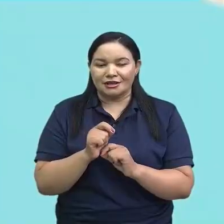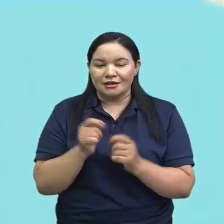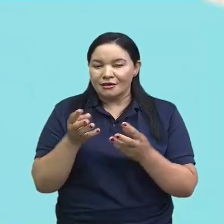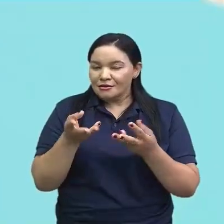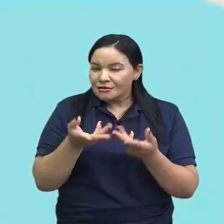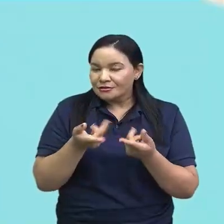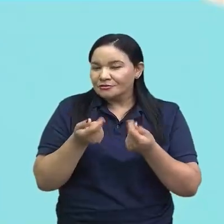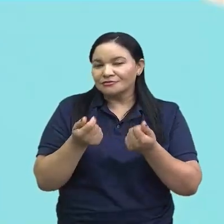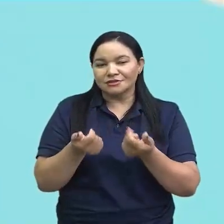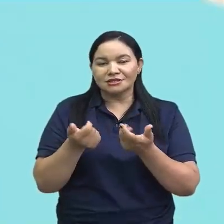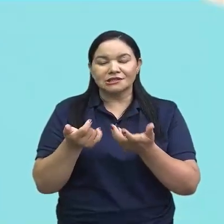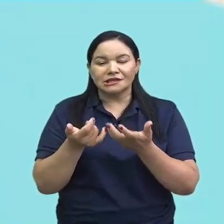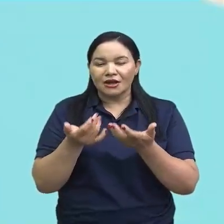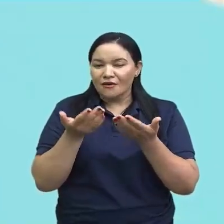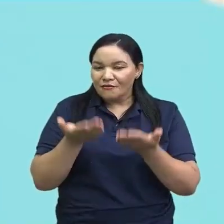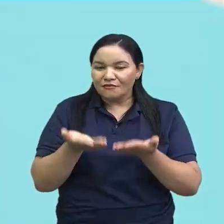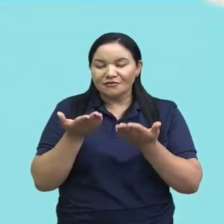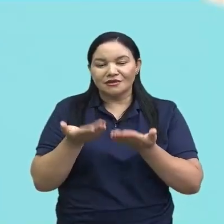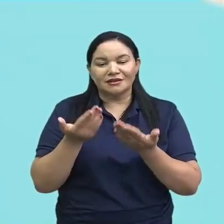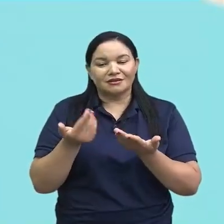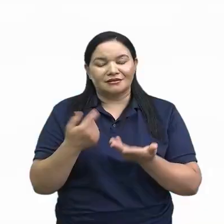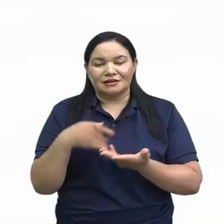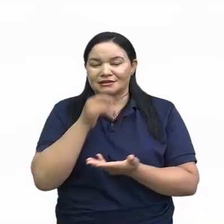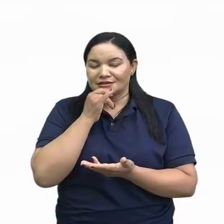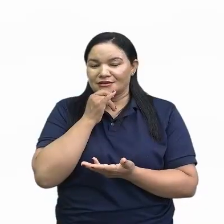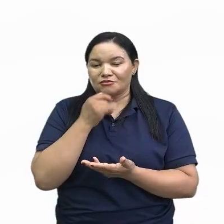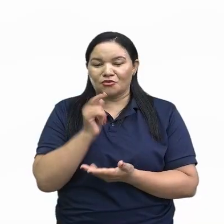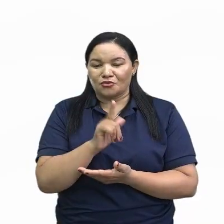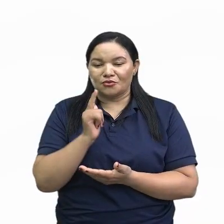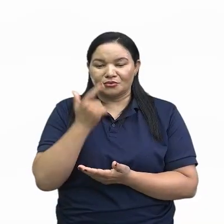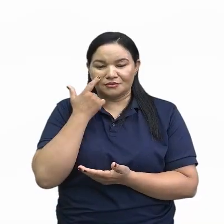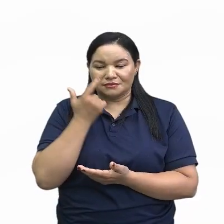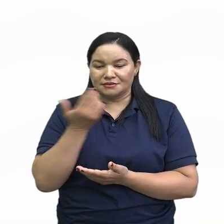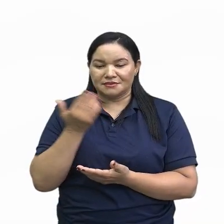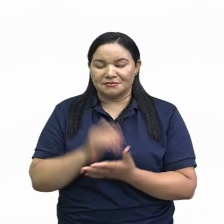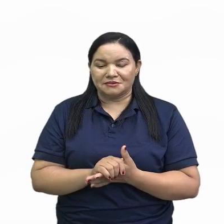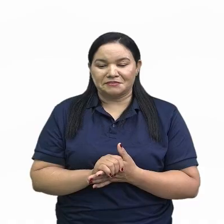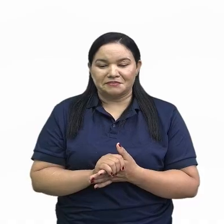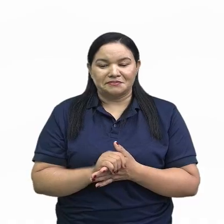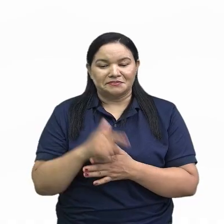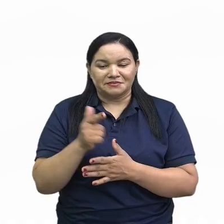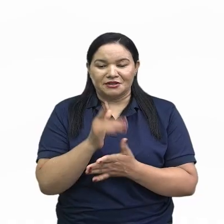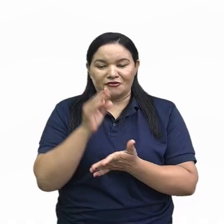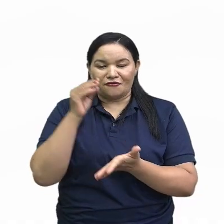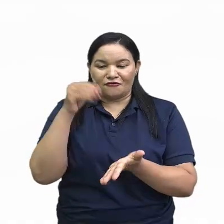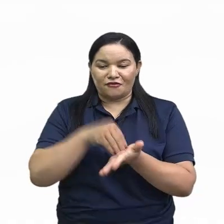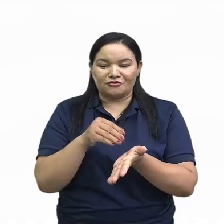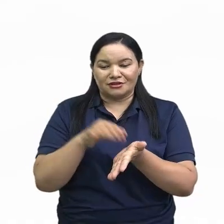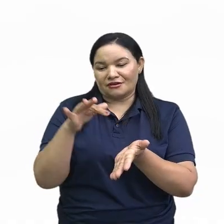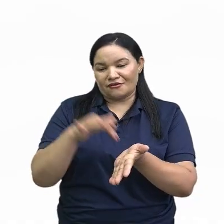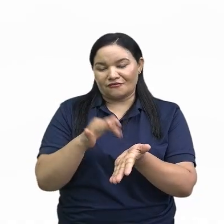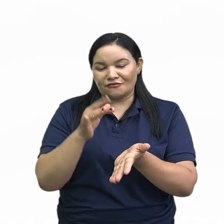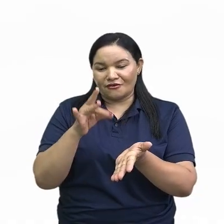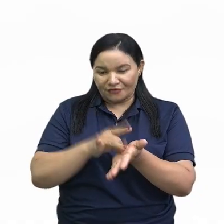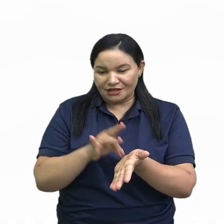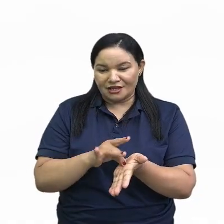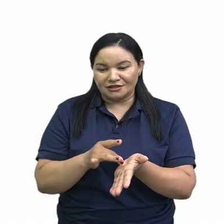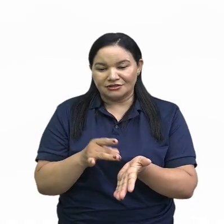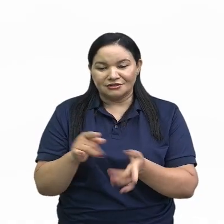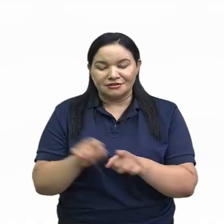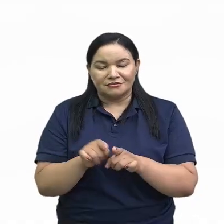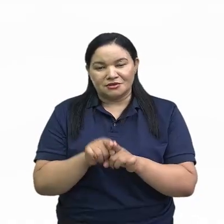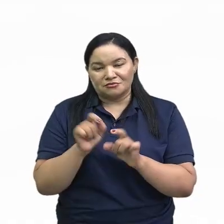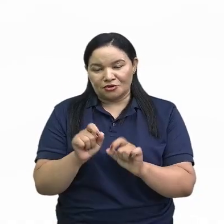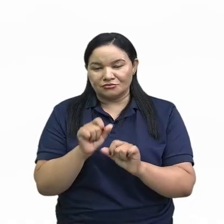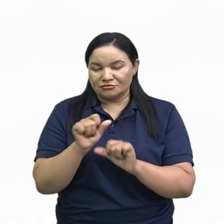mais forte como mentir. Colocando aí o nosso exemplo, mais uma vez, olha só. Faltar com a verdade, como já mencionei,